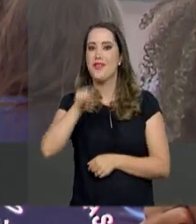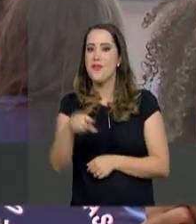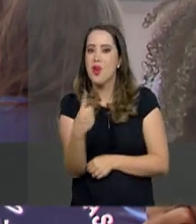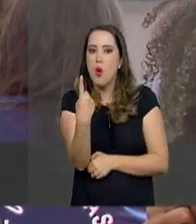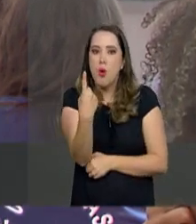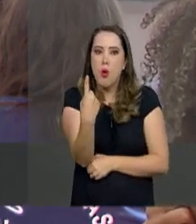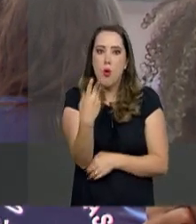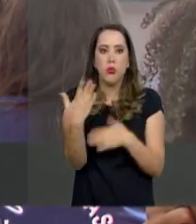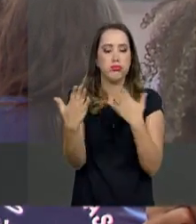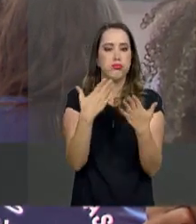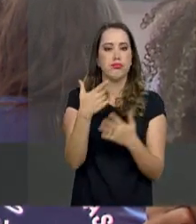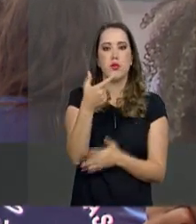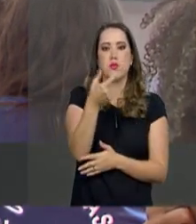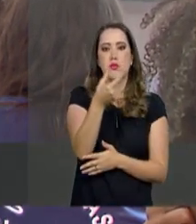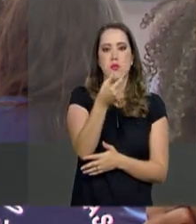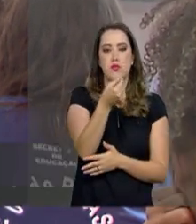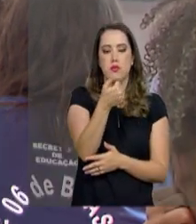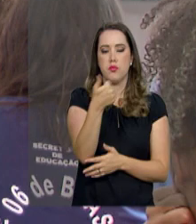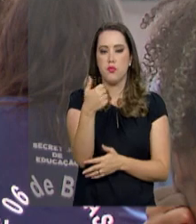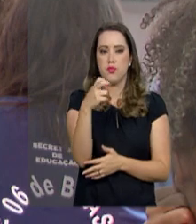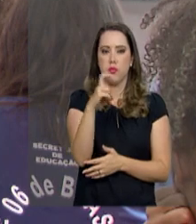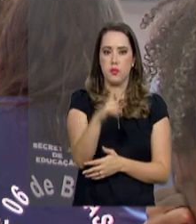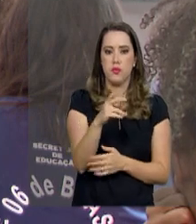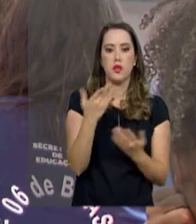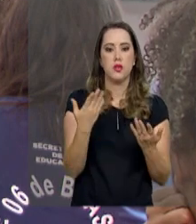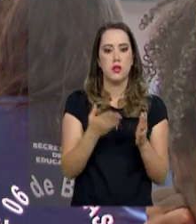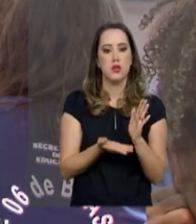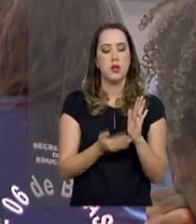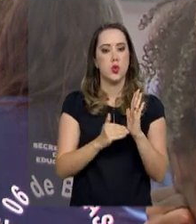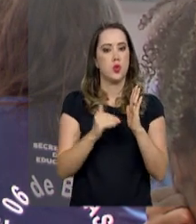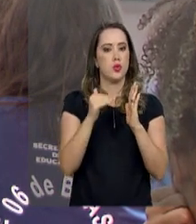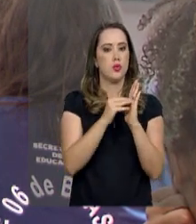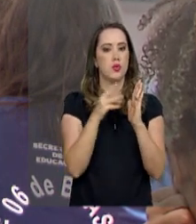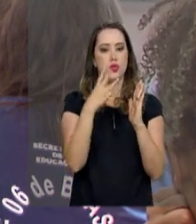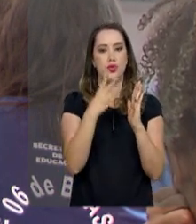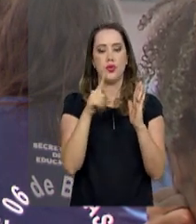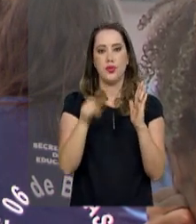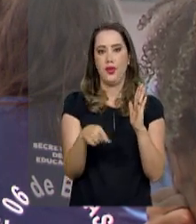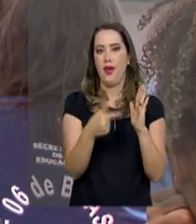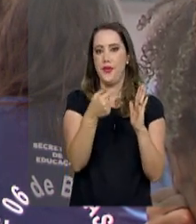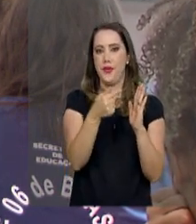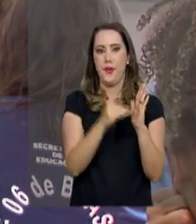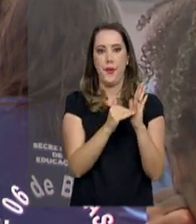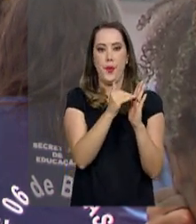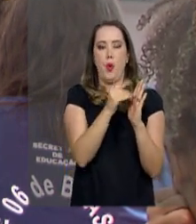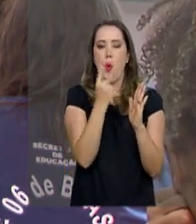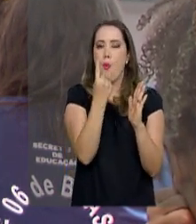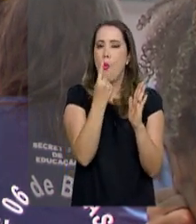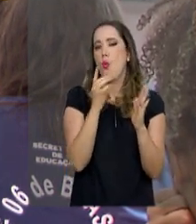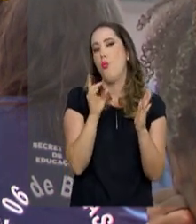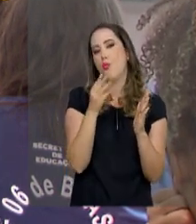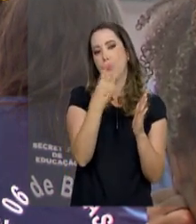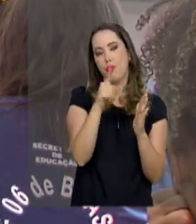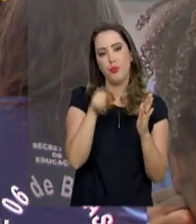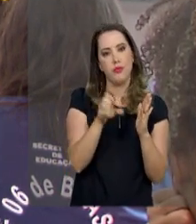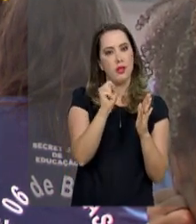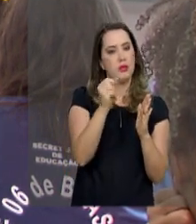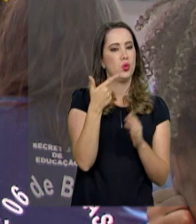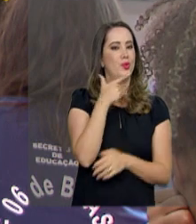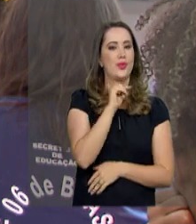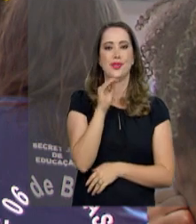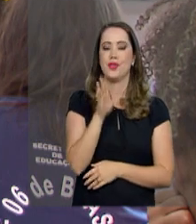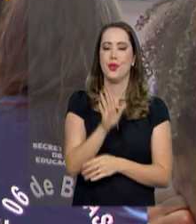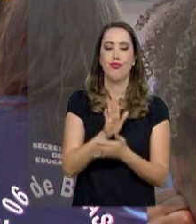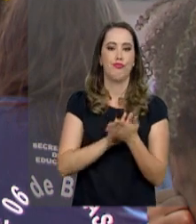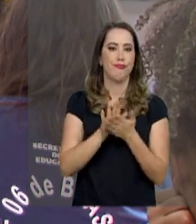relação a 2015, subiu de 3,7 para 3,8, mas ainda está longe da meta em todo o país. Nenhum estado atingiu